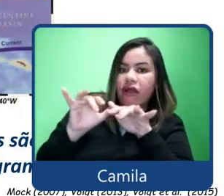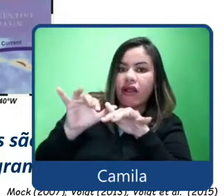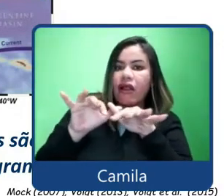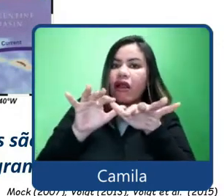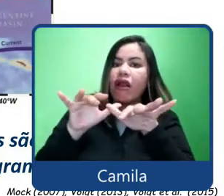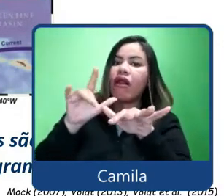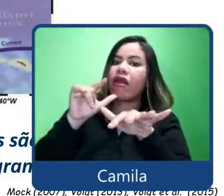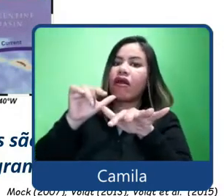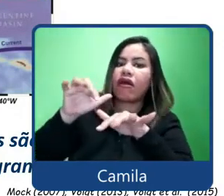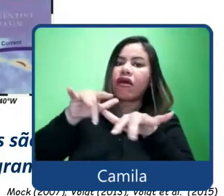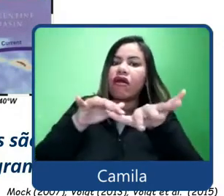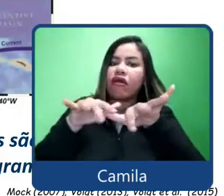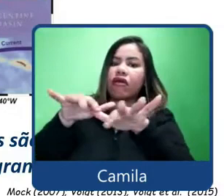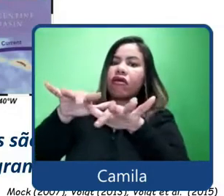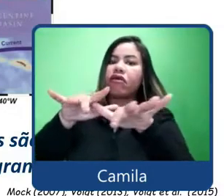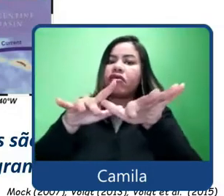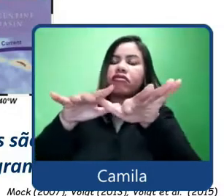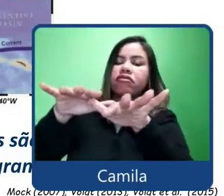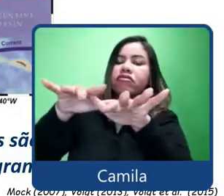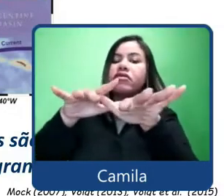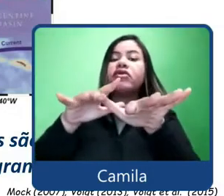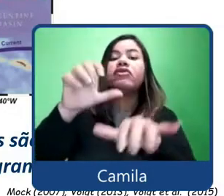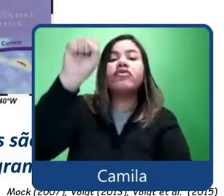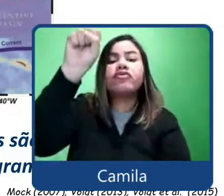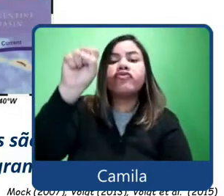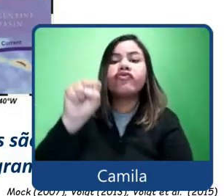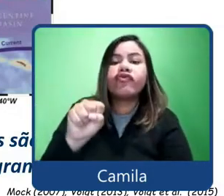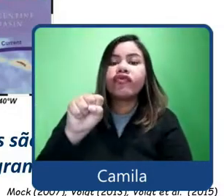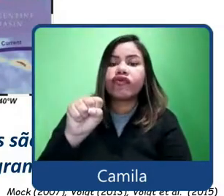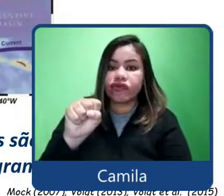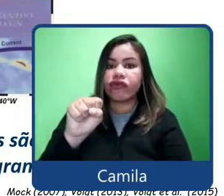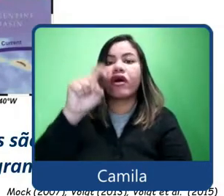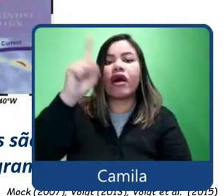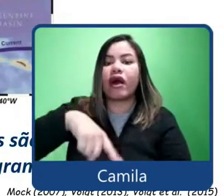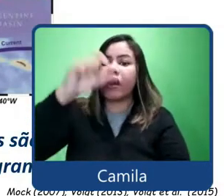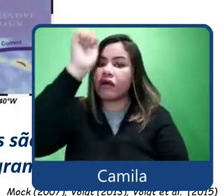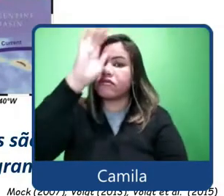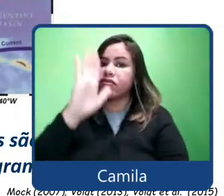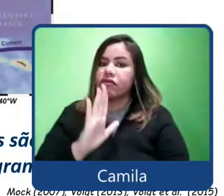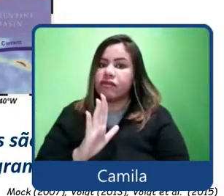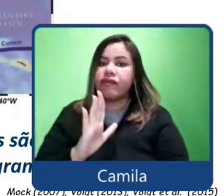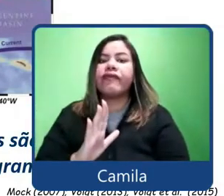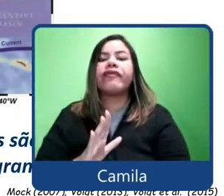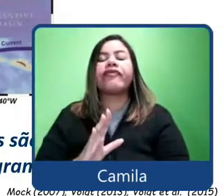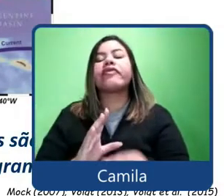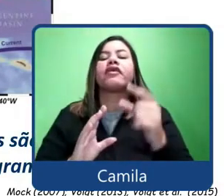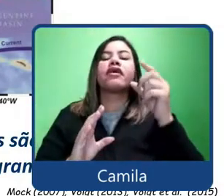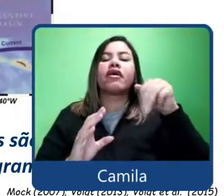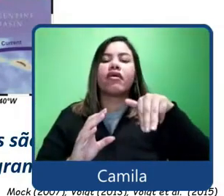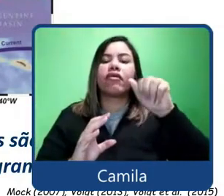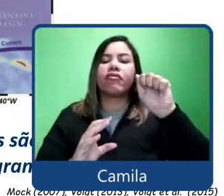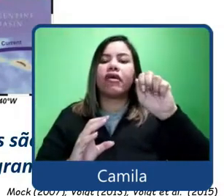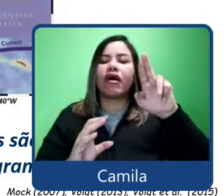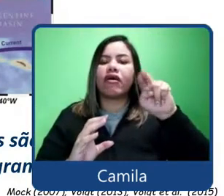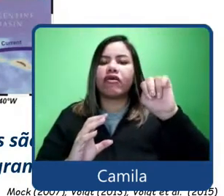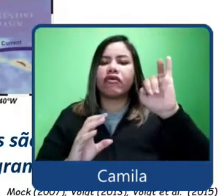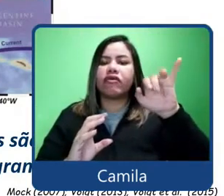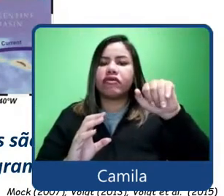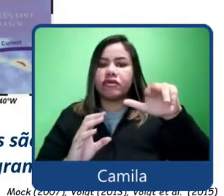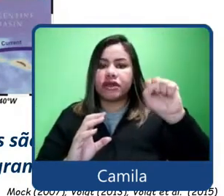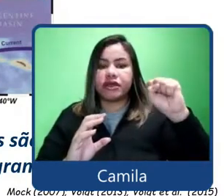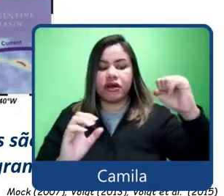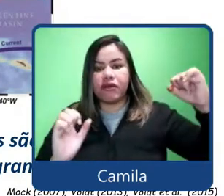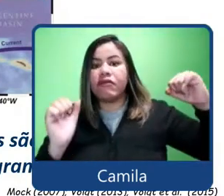do encontro das águas quentes da corrente do Brasil com águas frias da corrente das Malvinas. Agora vejam que, enquanto